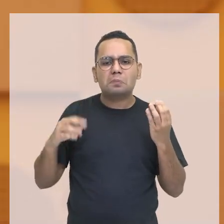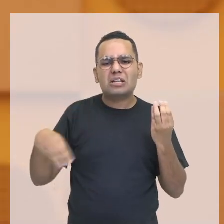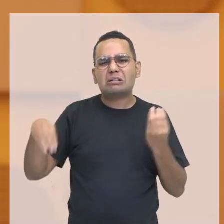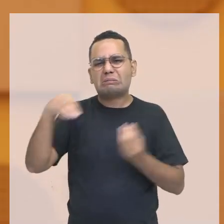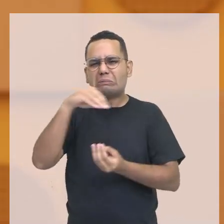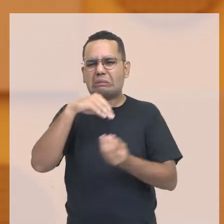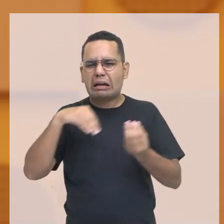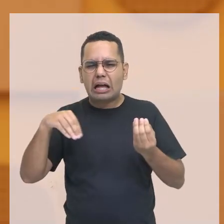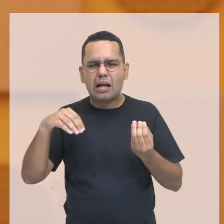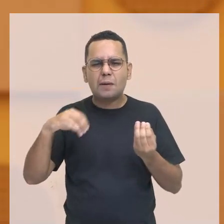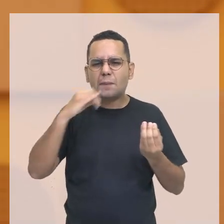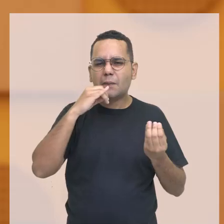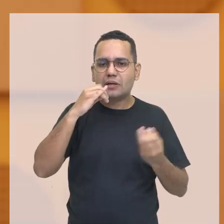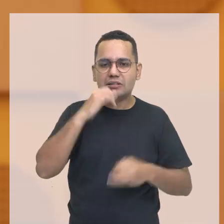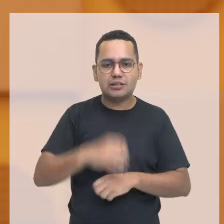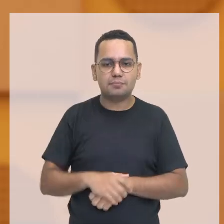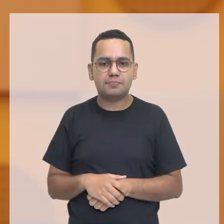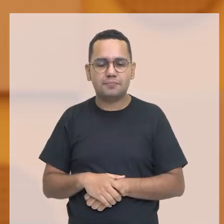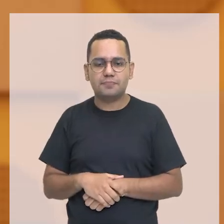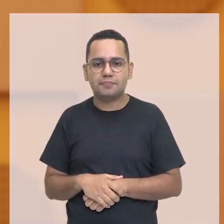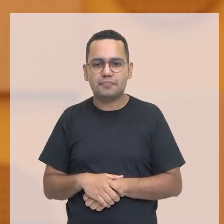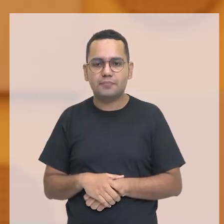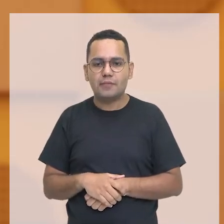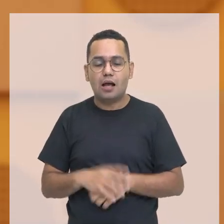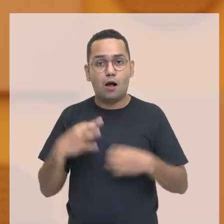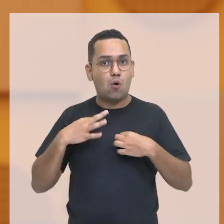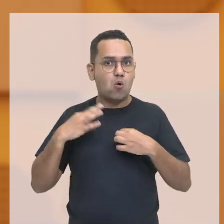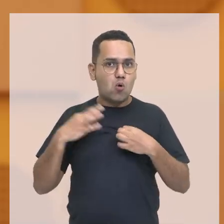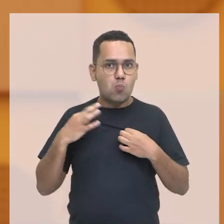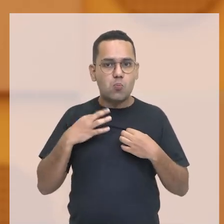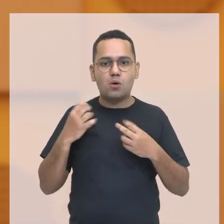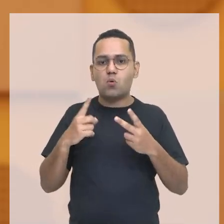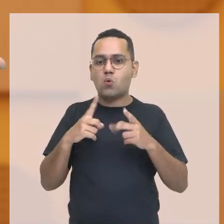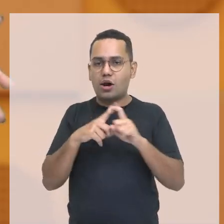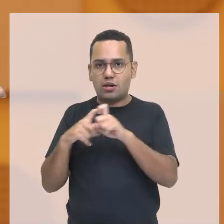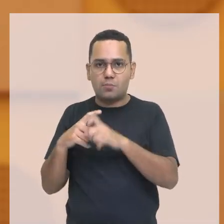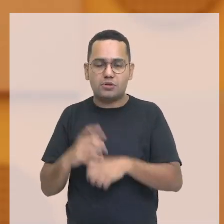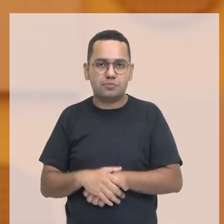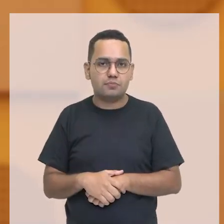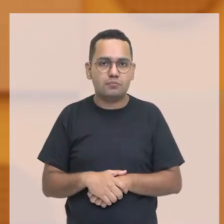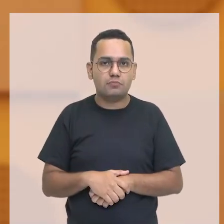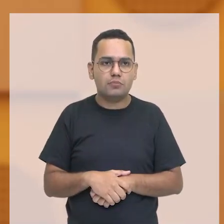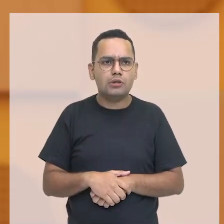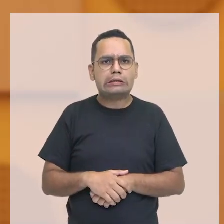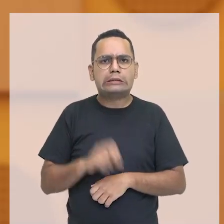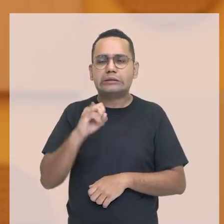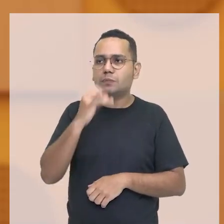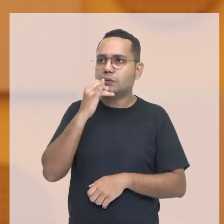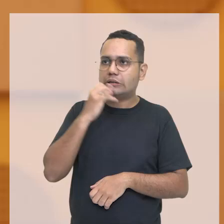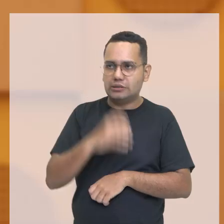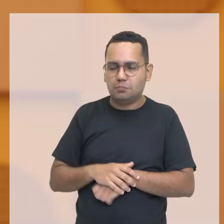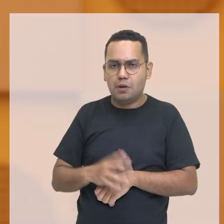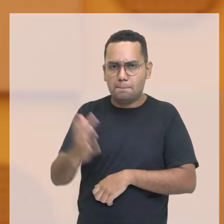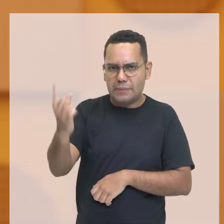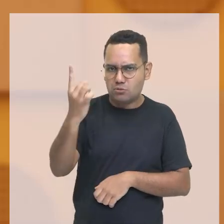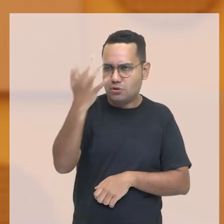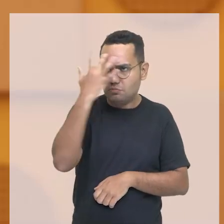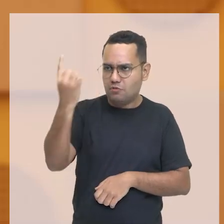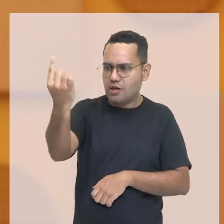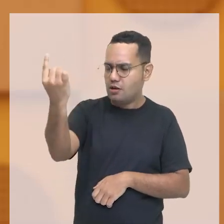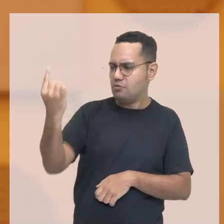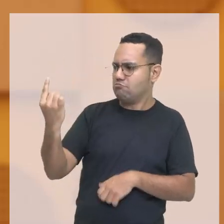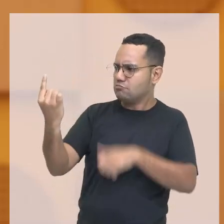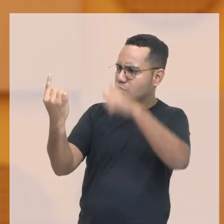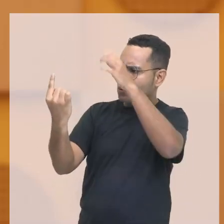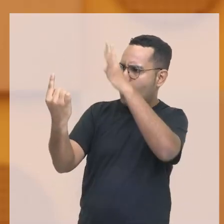de vestimentas alemães. Então, à vista, não dava para se identificar quem era judeu e quem era alemão.